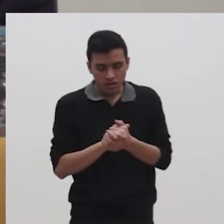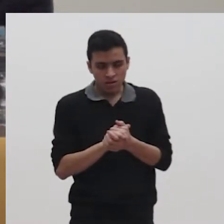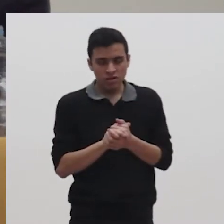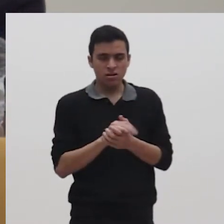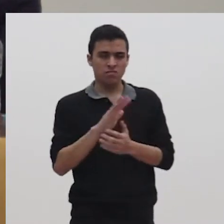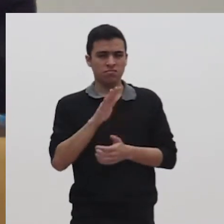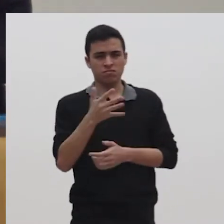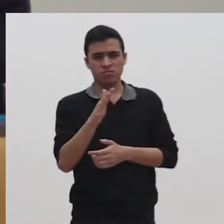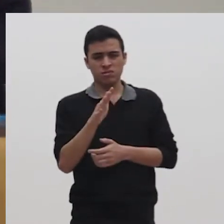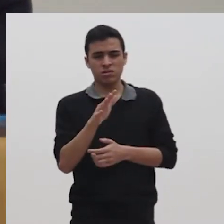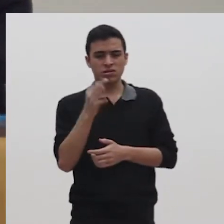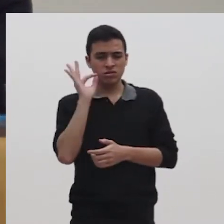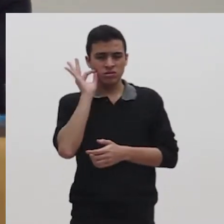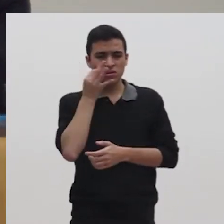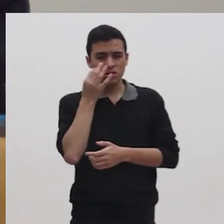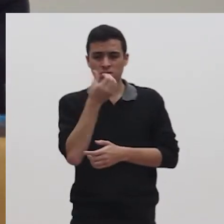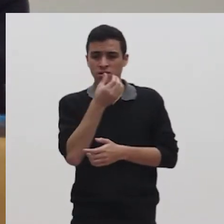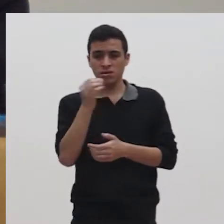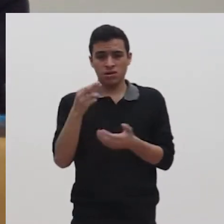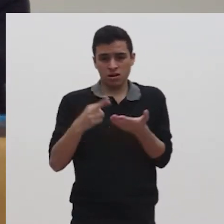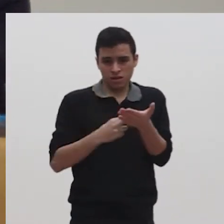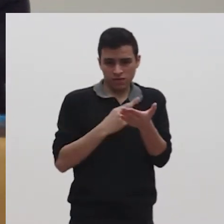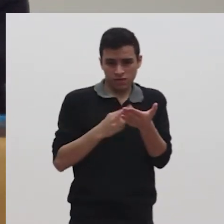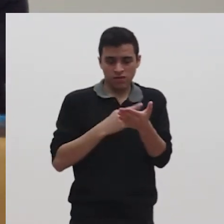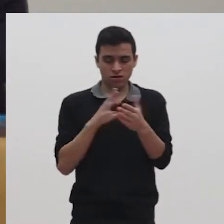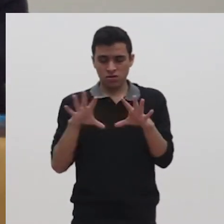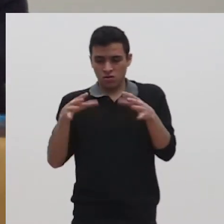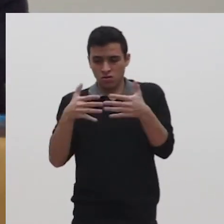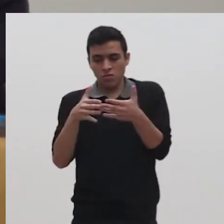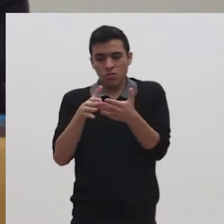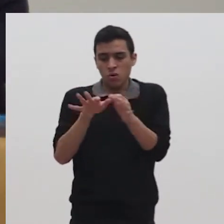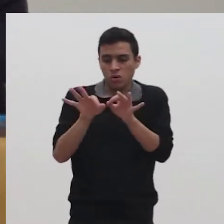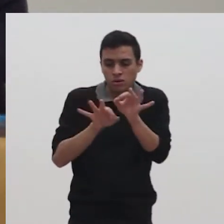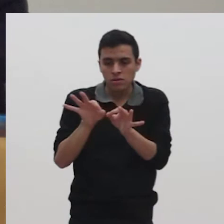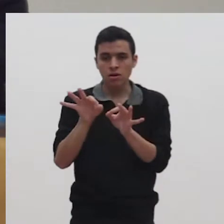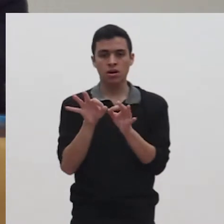mais de 60 revistas, elas são conservadas, feito